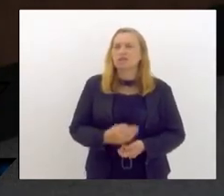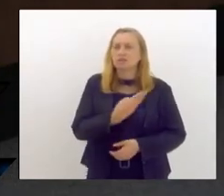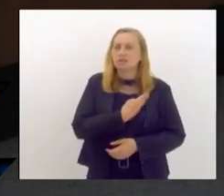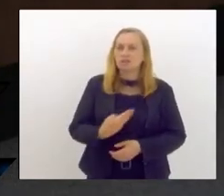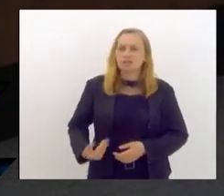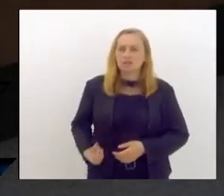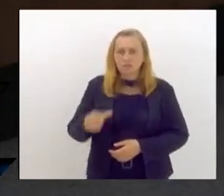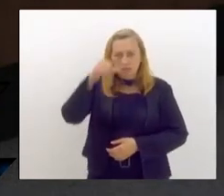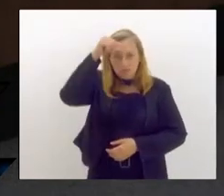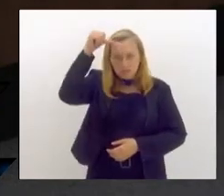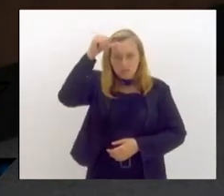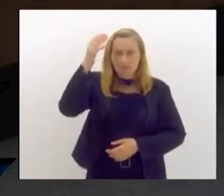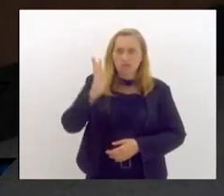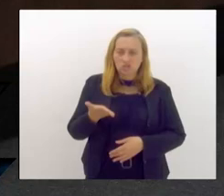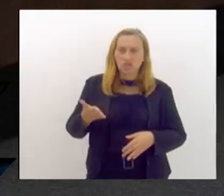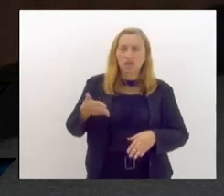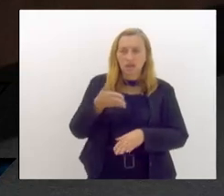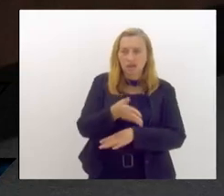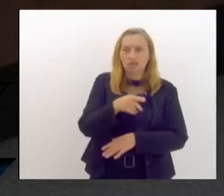Cláudio Castro já estava lá,